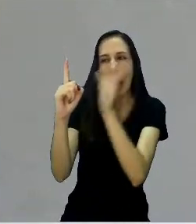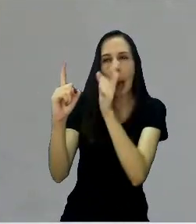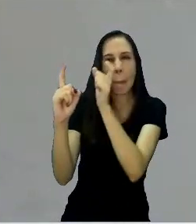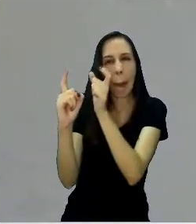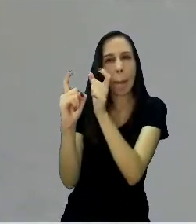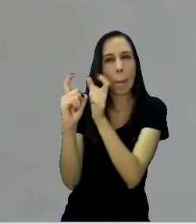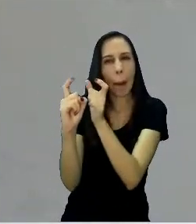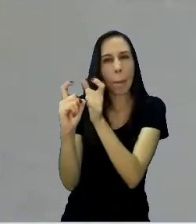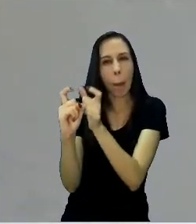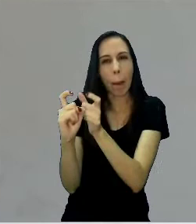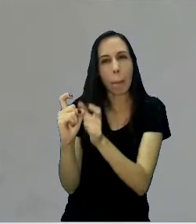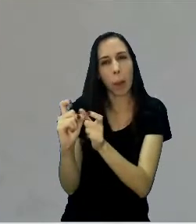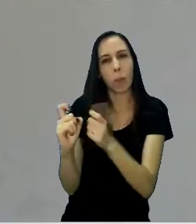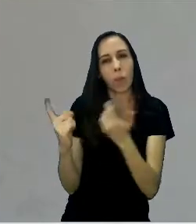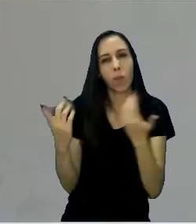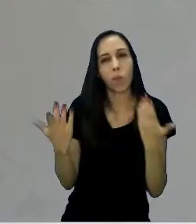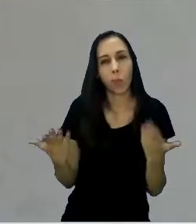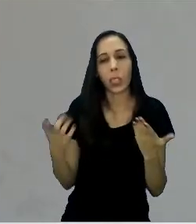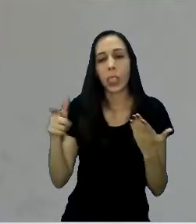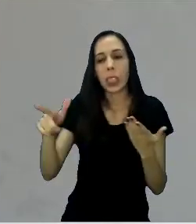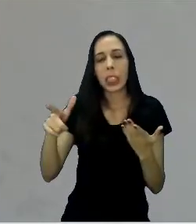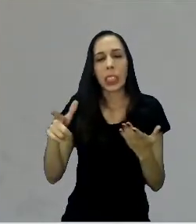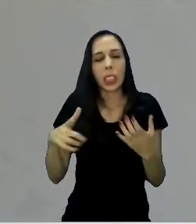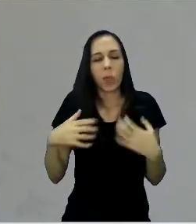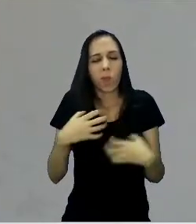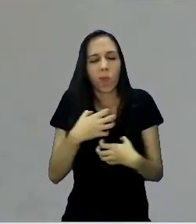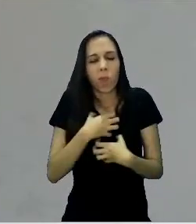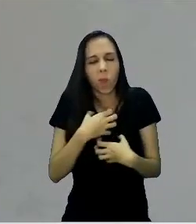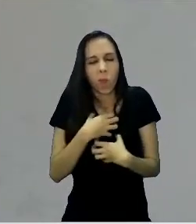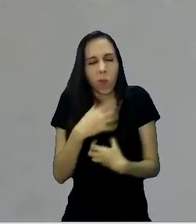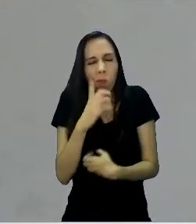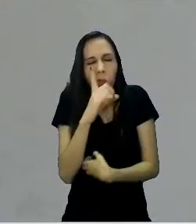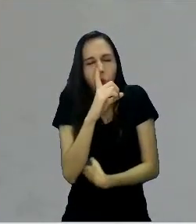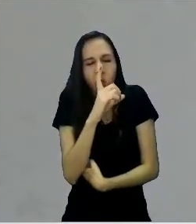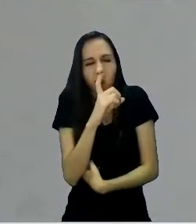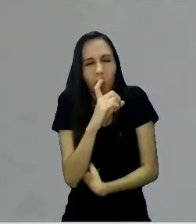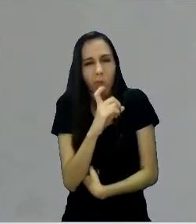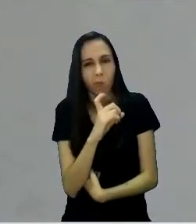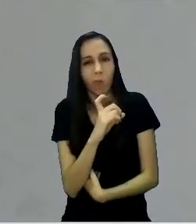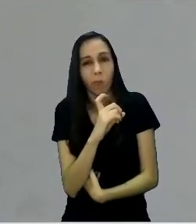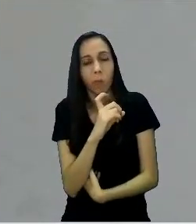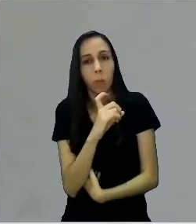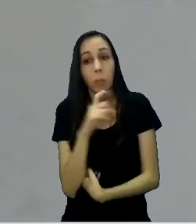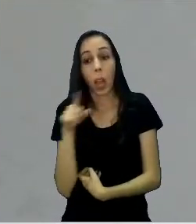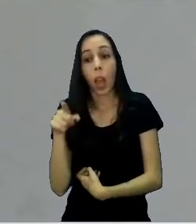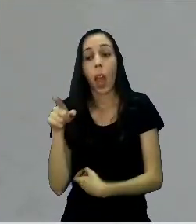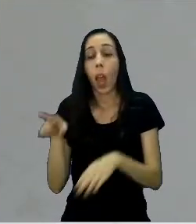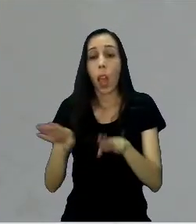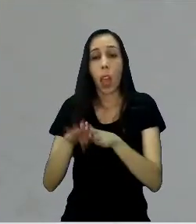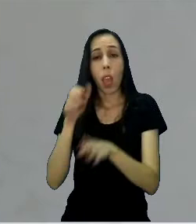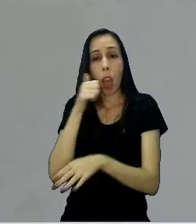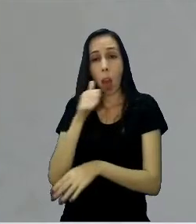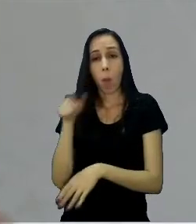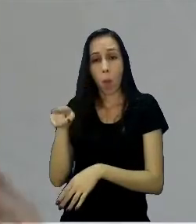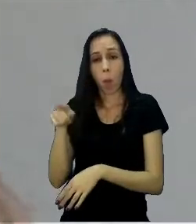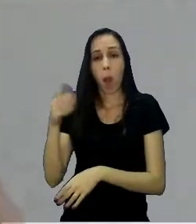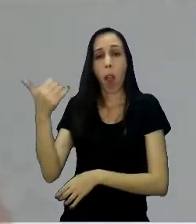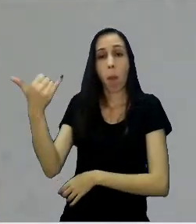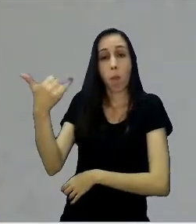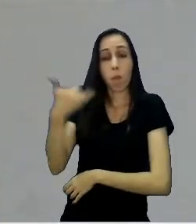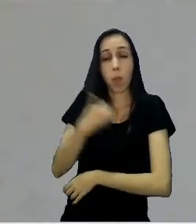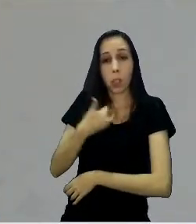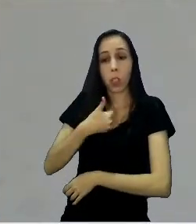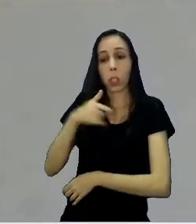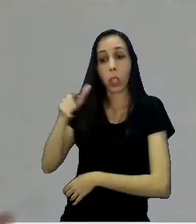lá embaixo, dizia coisas horríveis para ela, fazia com que ela se sentisse um vermezinho. E ela disse que